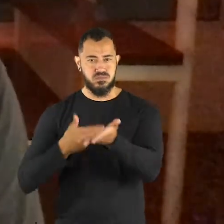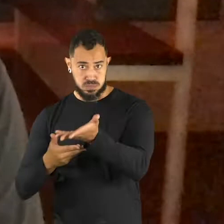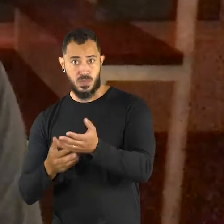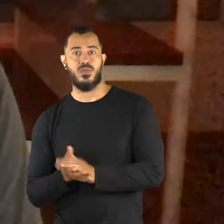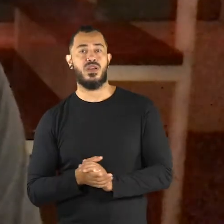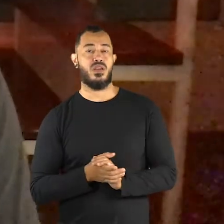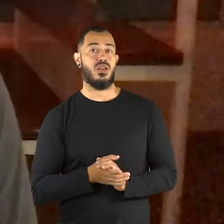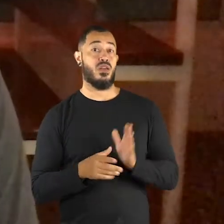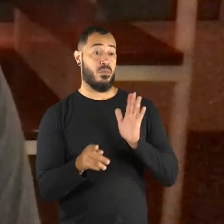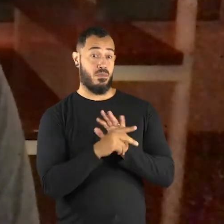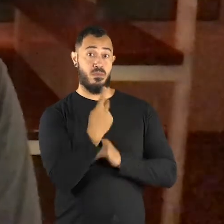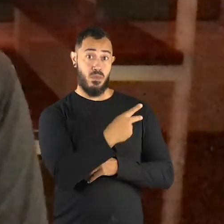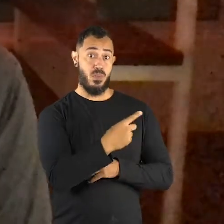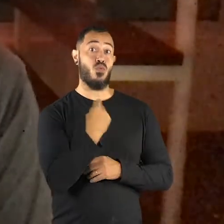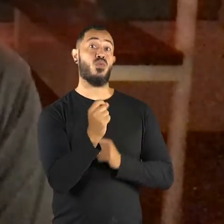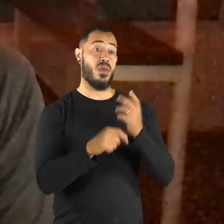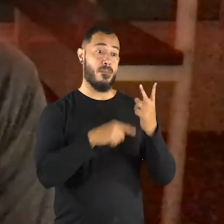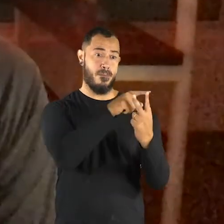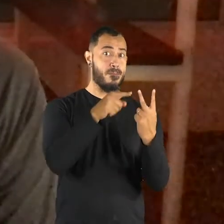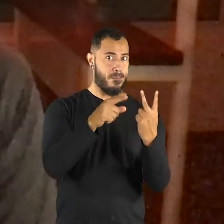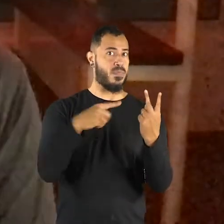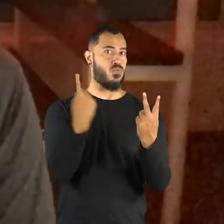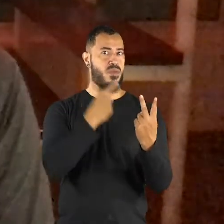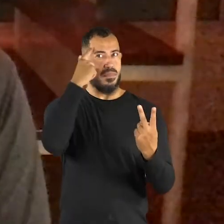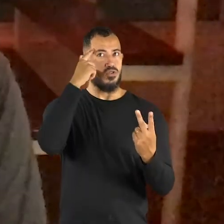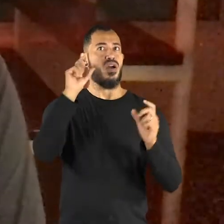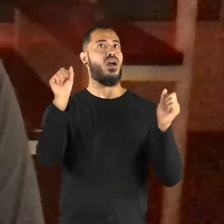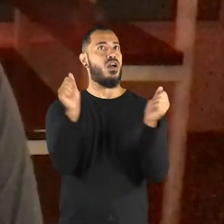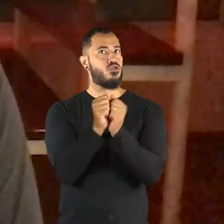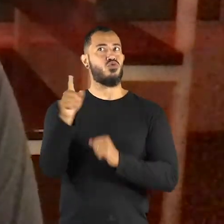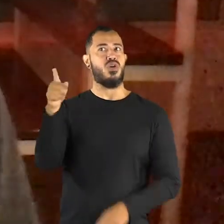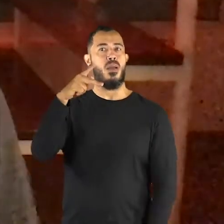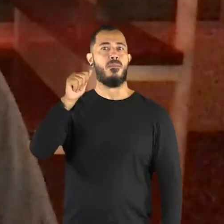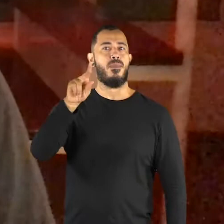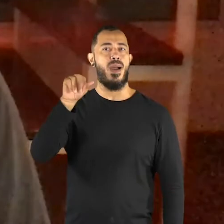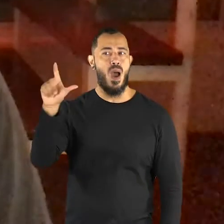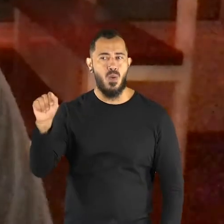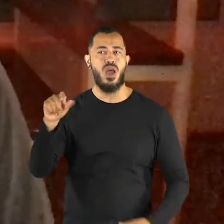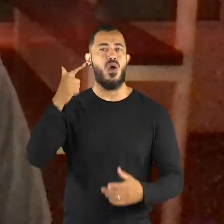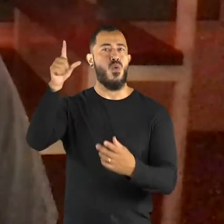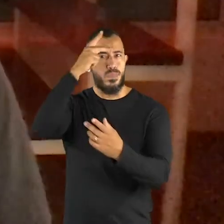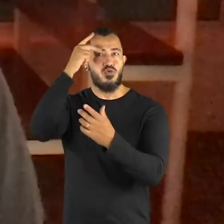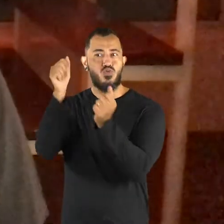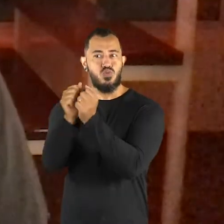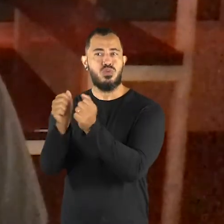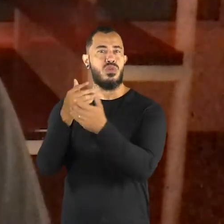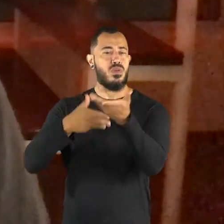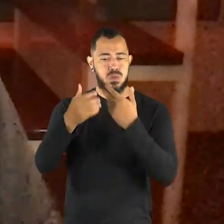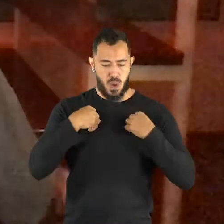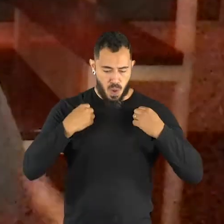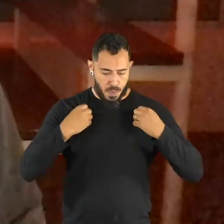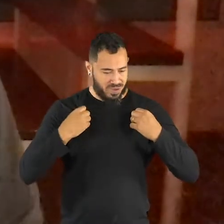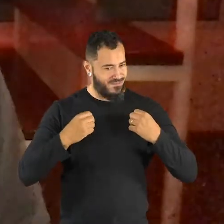pensamos juntos da Fina Arte, que é composta pela Paula e pela Luara Zuculotto. Elas pensaram um figurino que saía da questão do